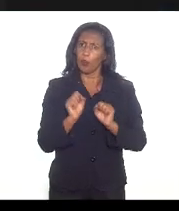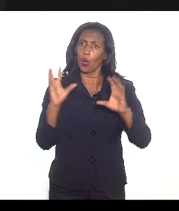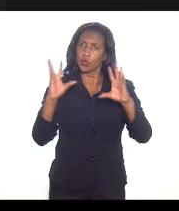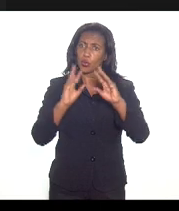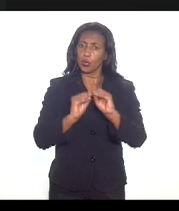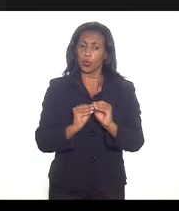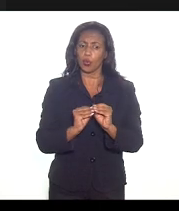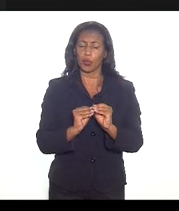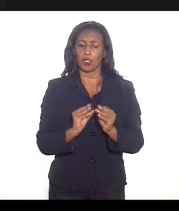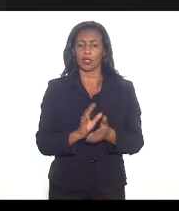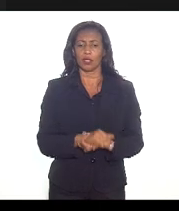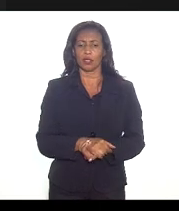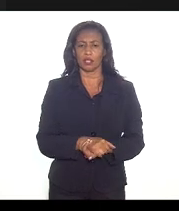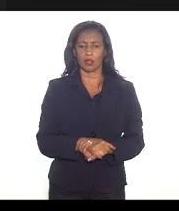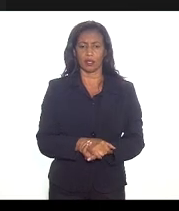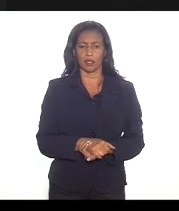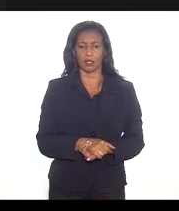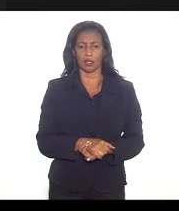Eu só estou dizendo ao senhor.